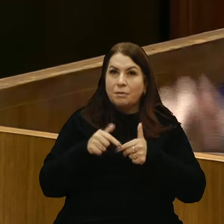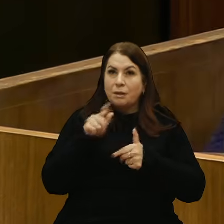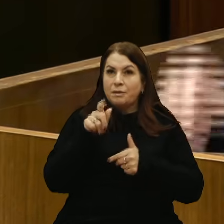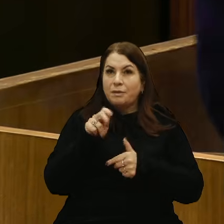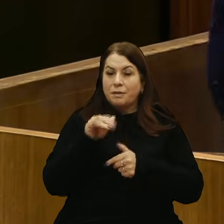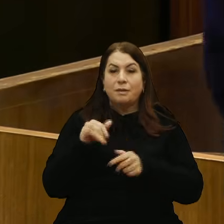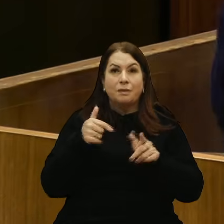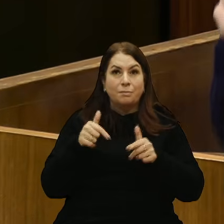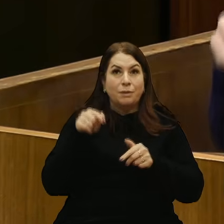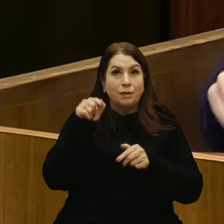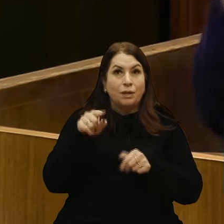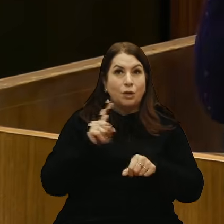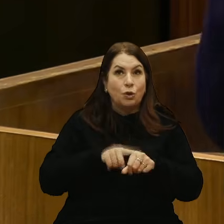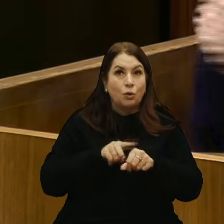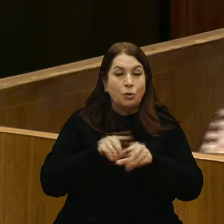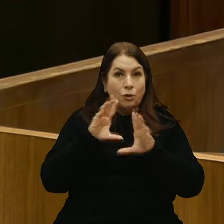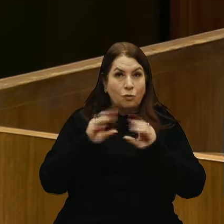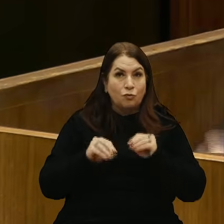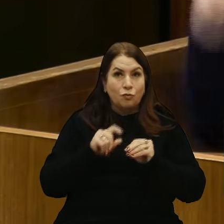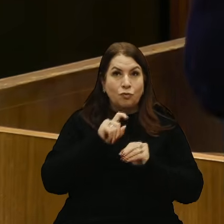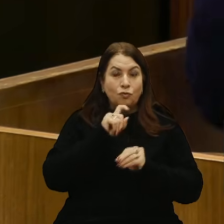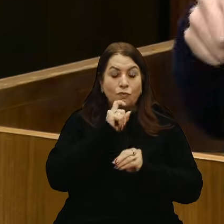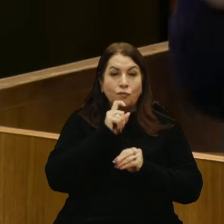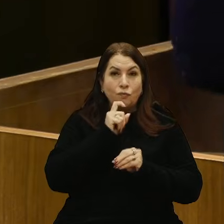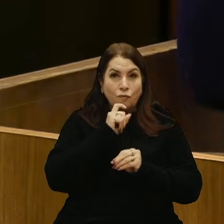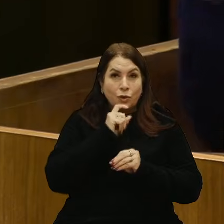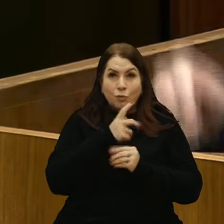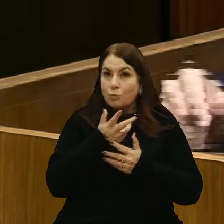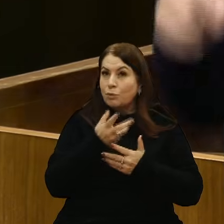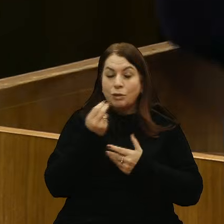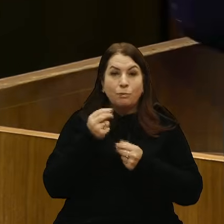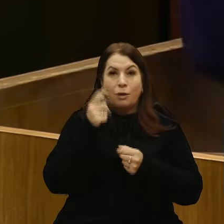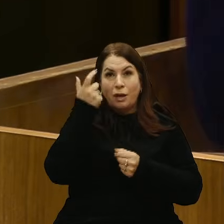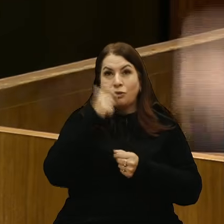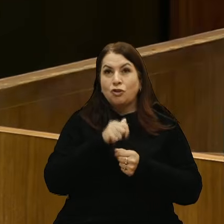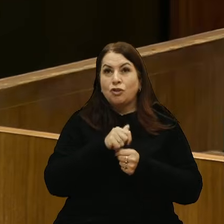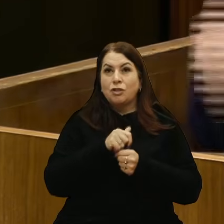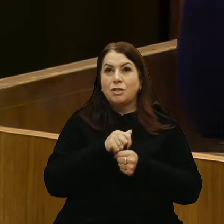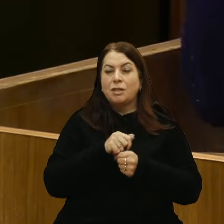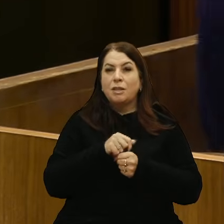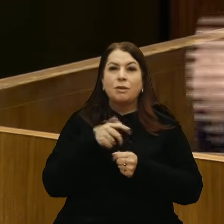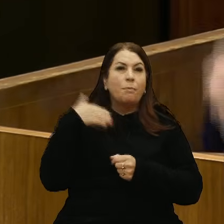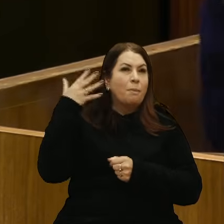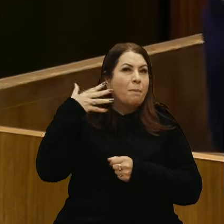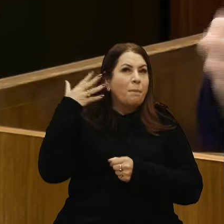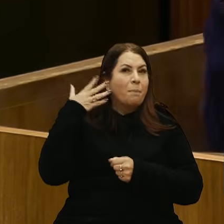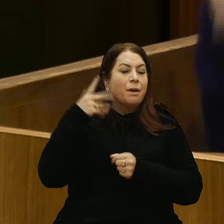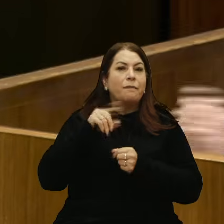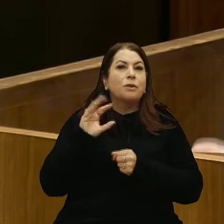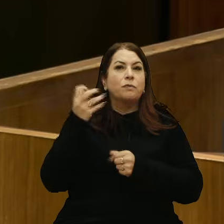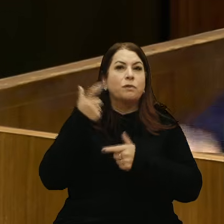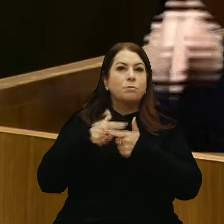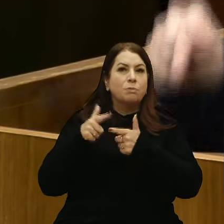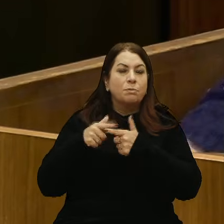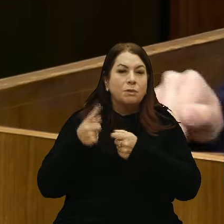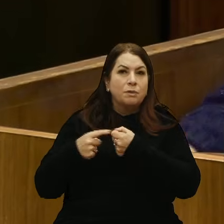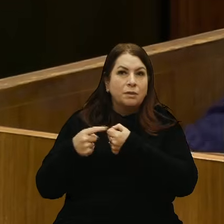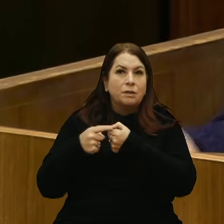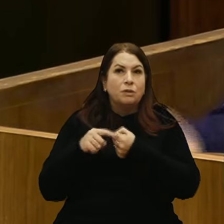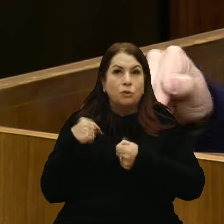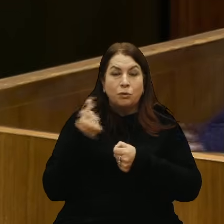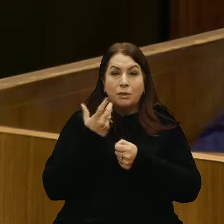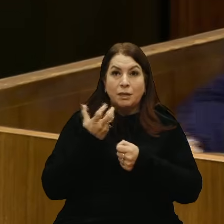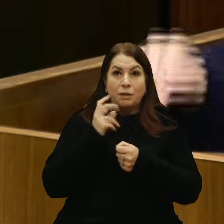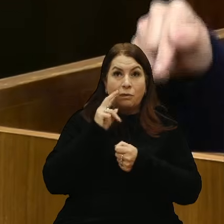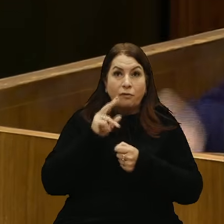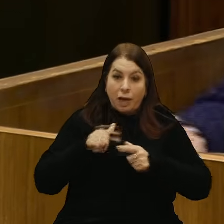na rua trabalhando àquela hora da noite, naquele frio. Não dá para a gente achar que vai ser com discurso que a gente vai resolver os problemas da cidade. Nós queremos